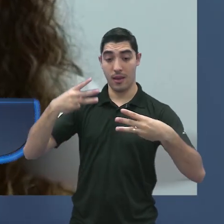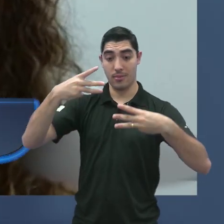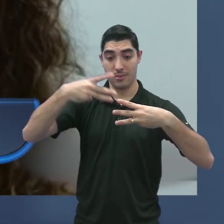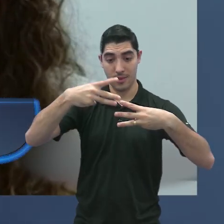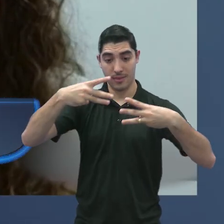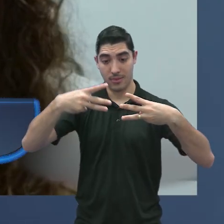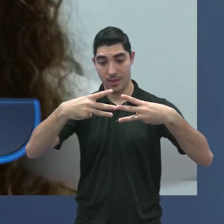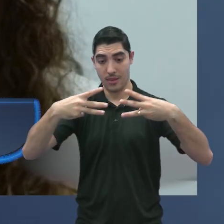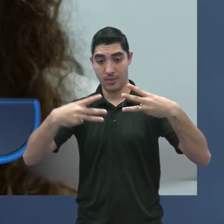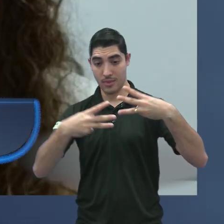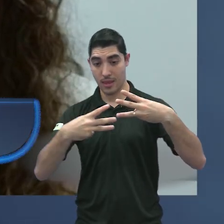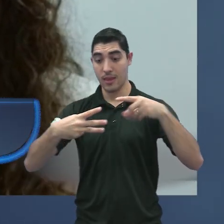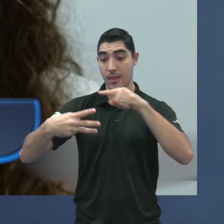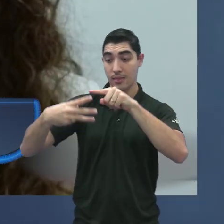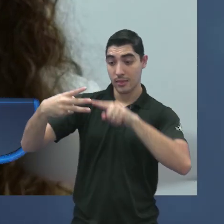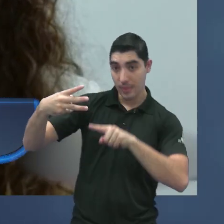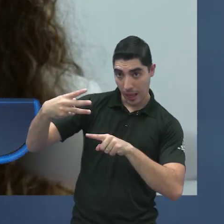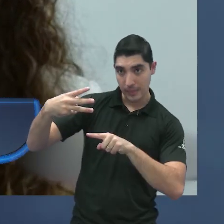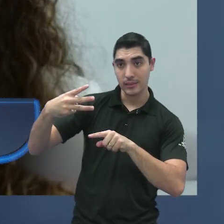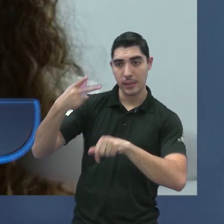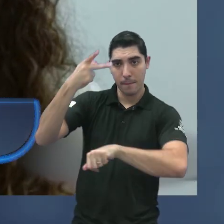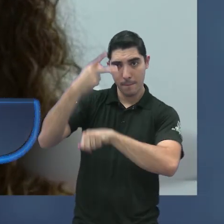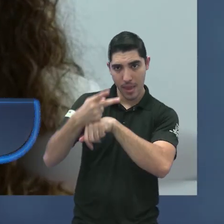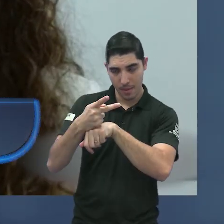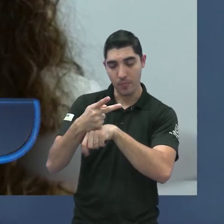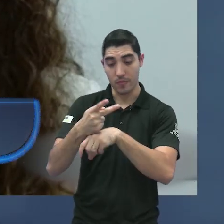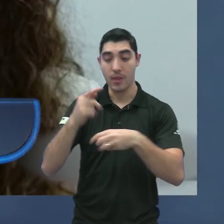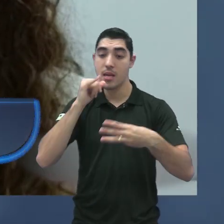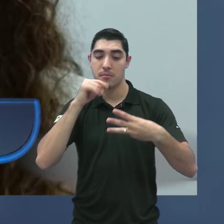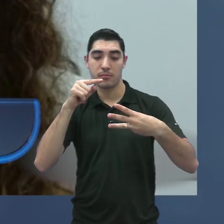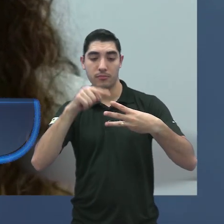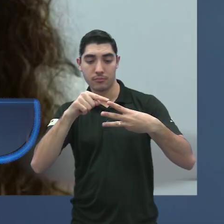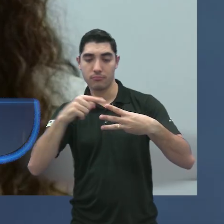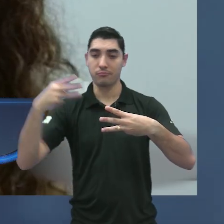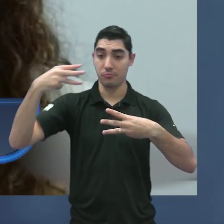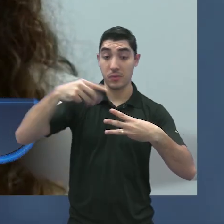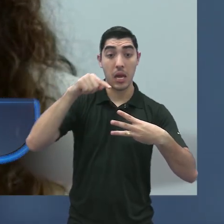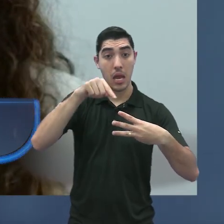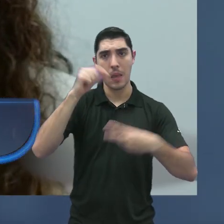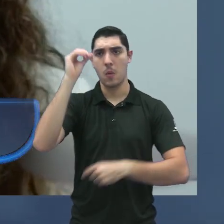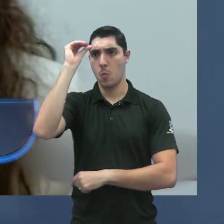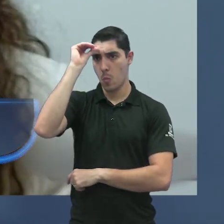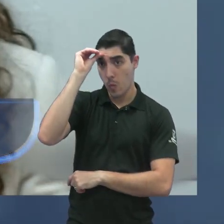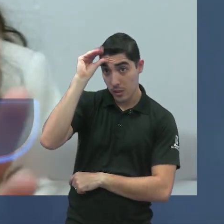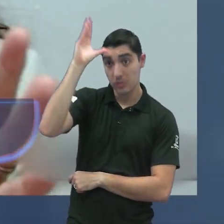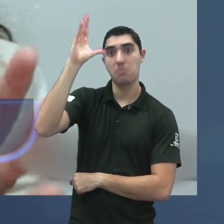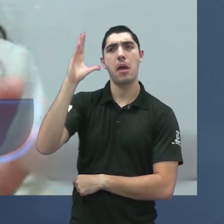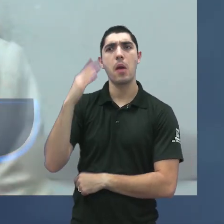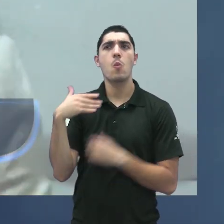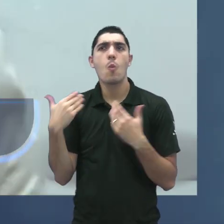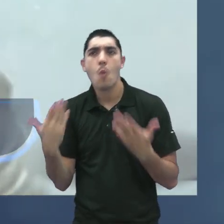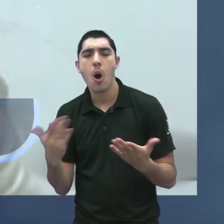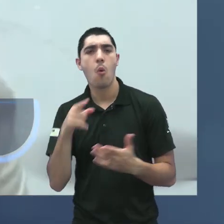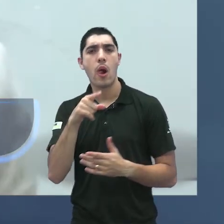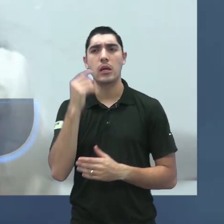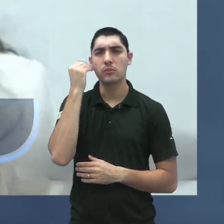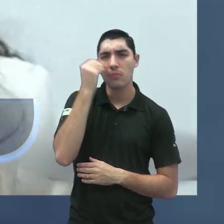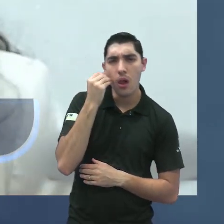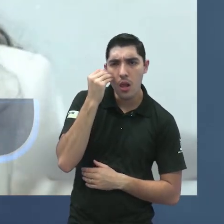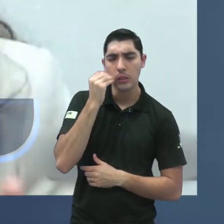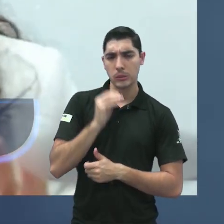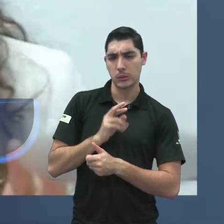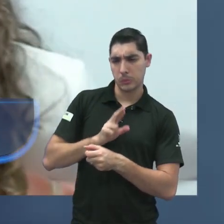Então, nas faixas individuais, as premiações são por área do conhecimento, por grande área do